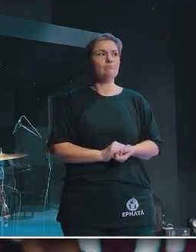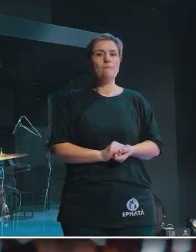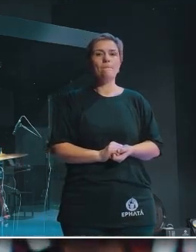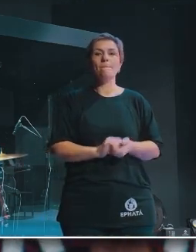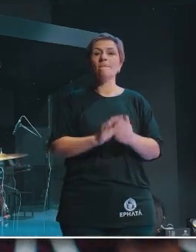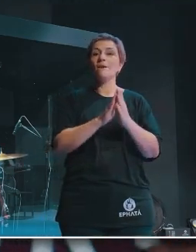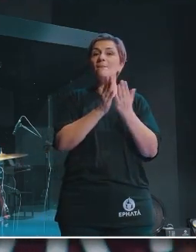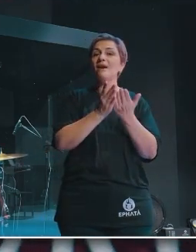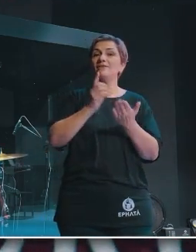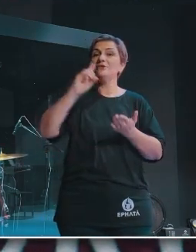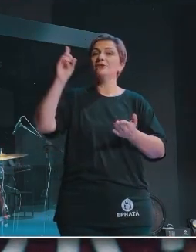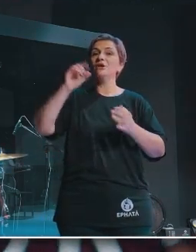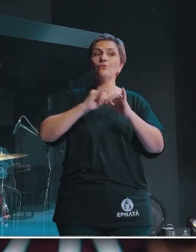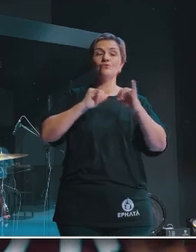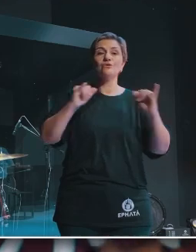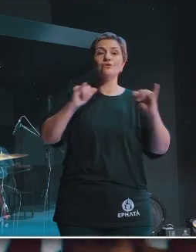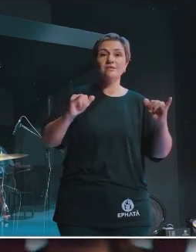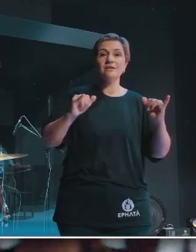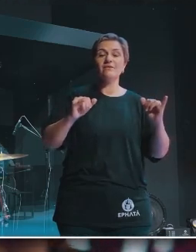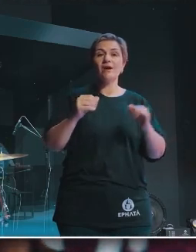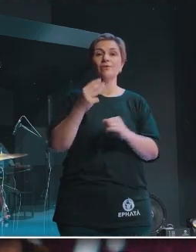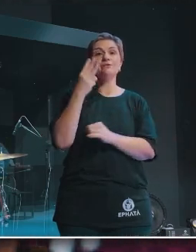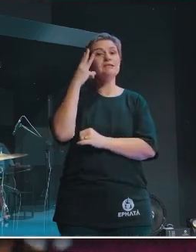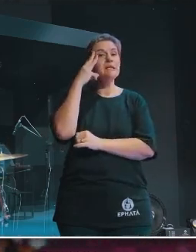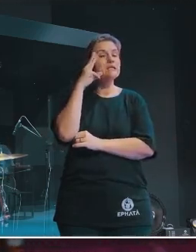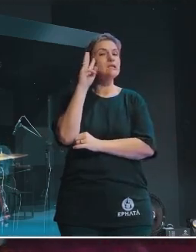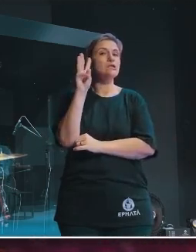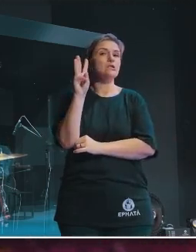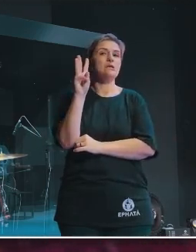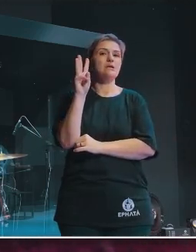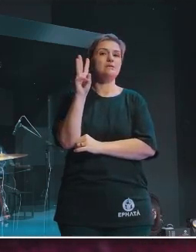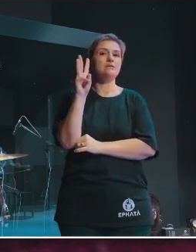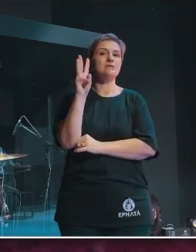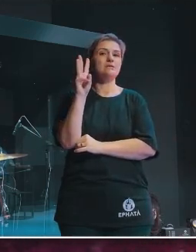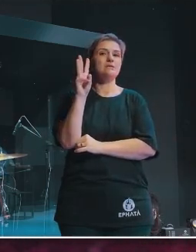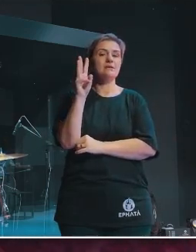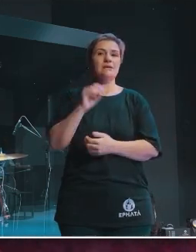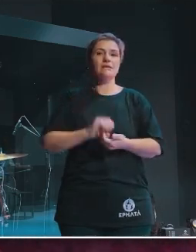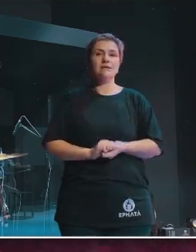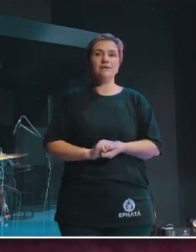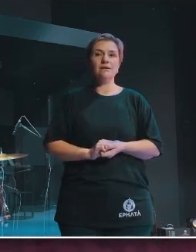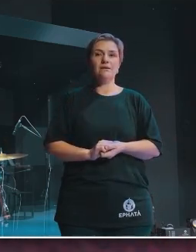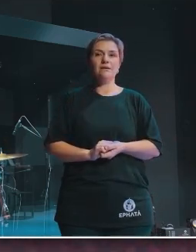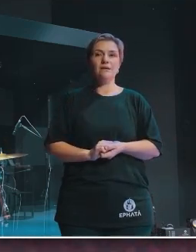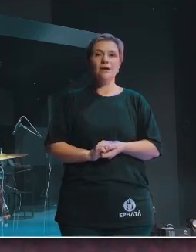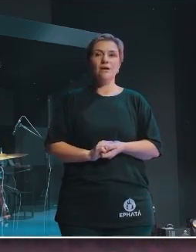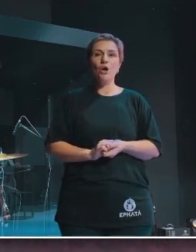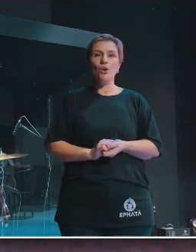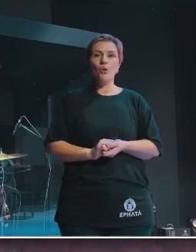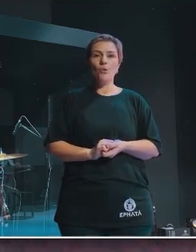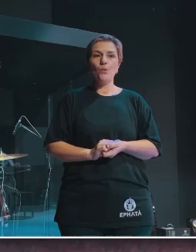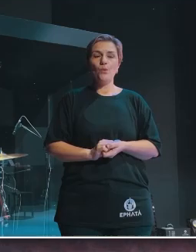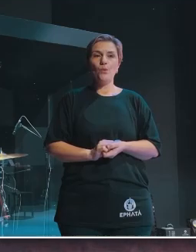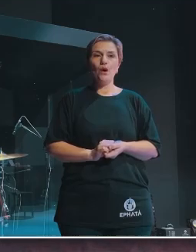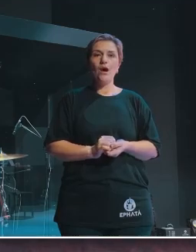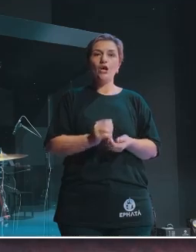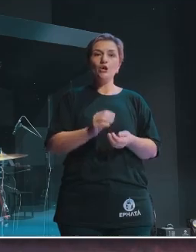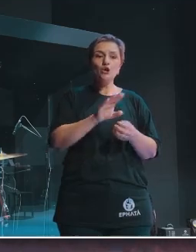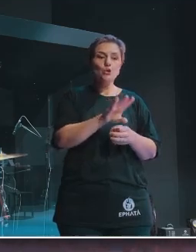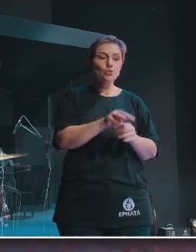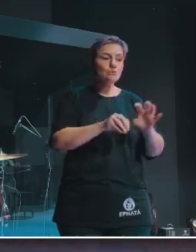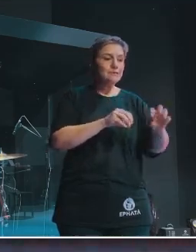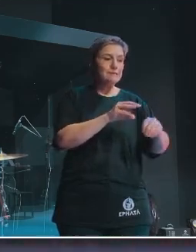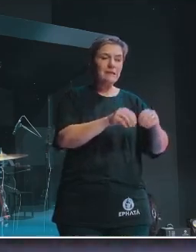A palavra diz que eles ficaram 3 dias, pastores, 3 dias recolhendo os despojos